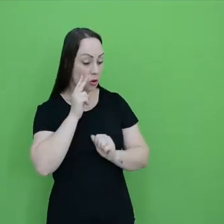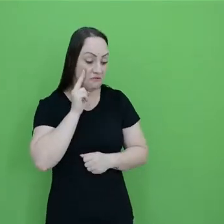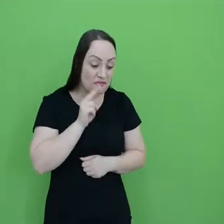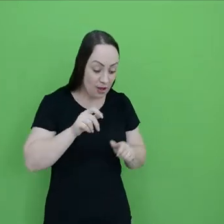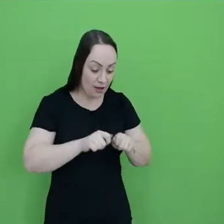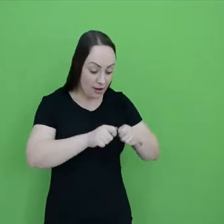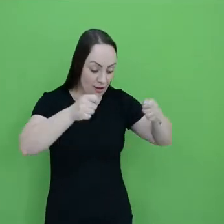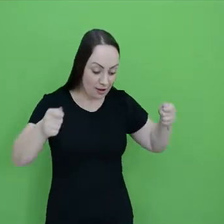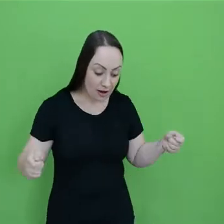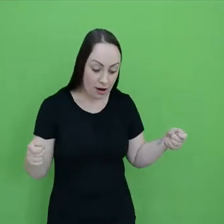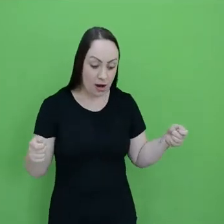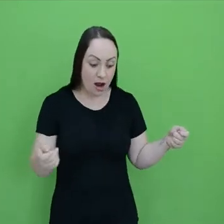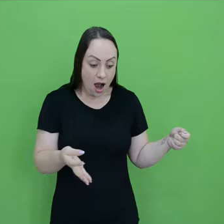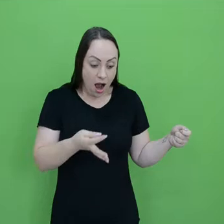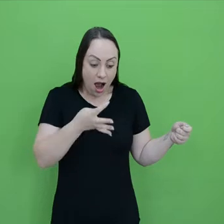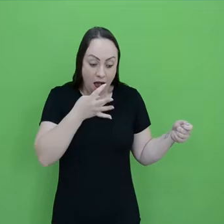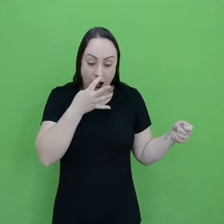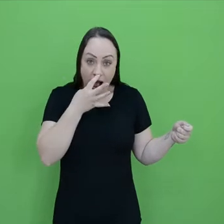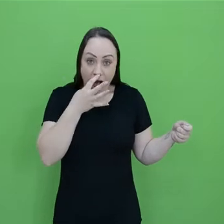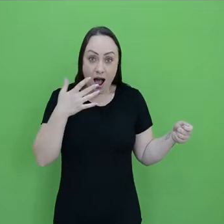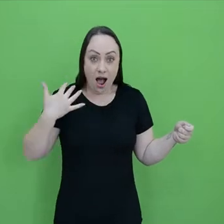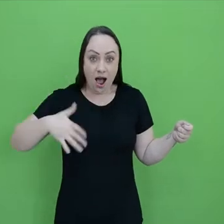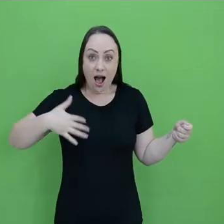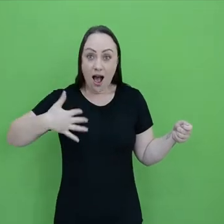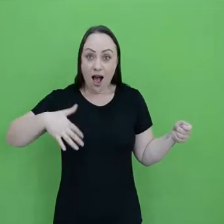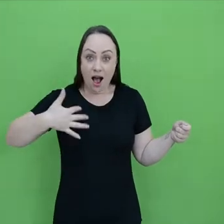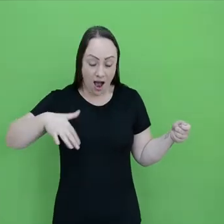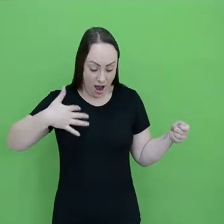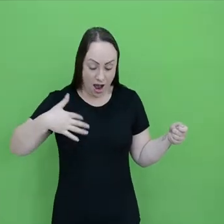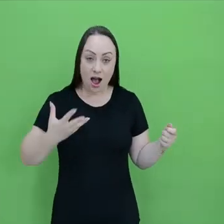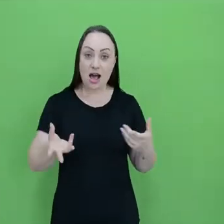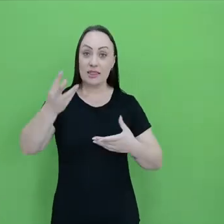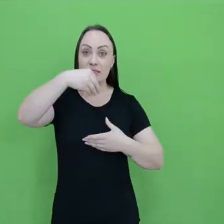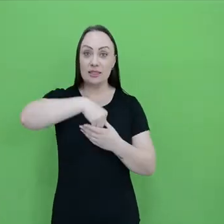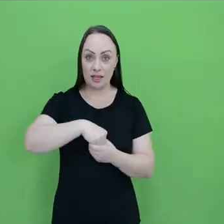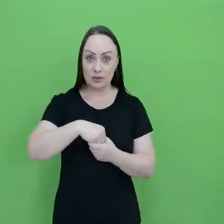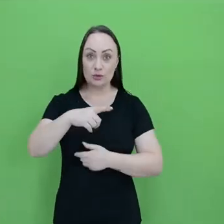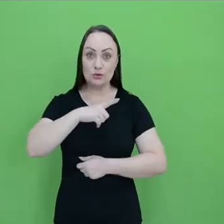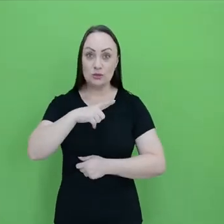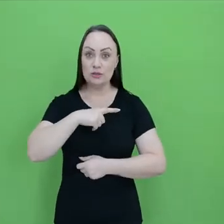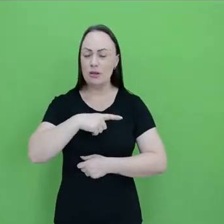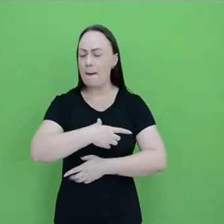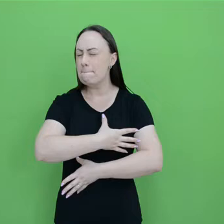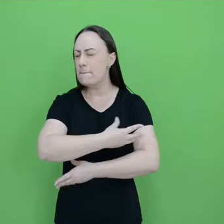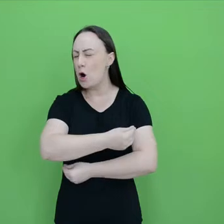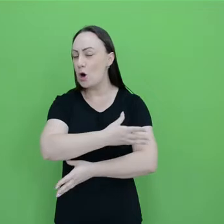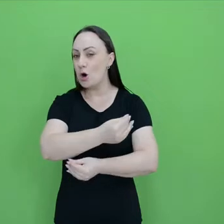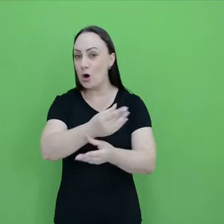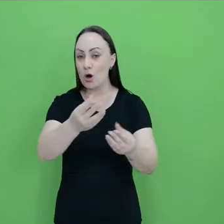juntos abrir o saco e ficaram maravilhados. Lá dentro